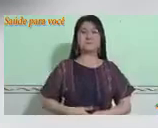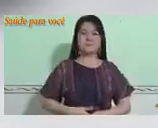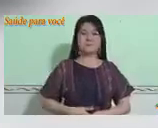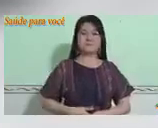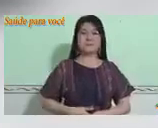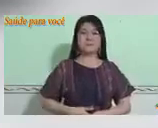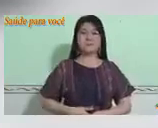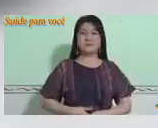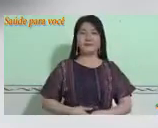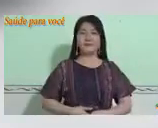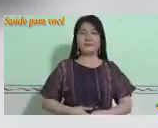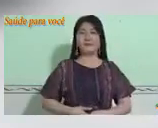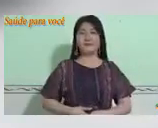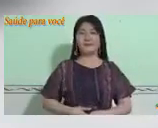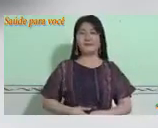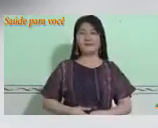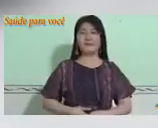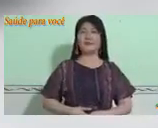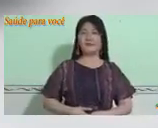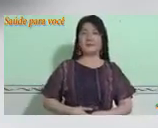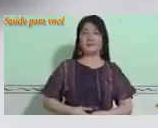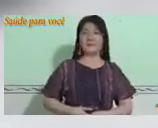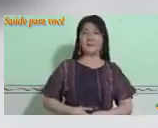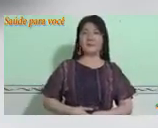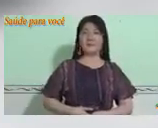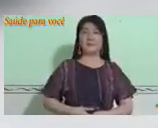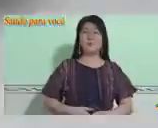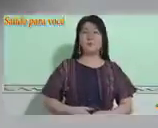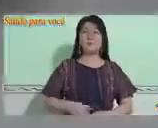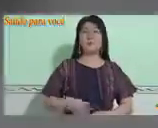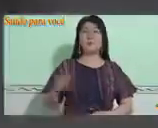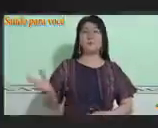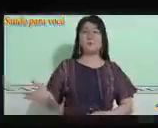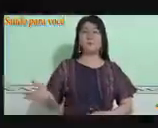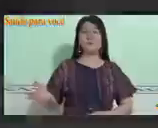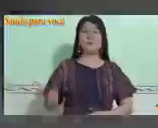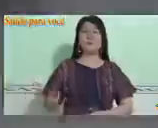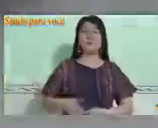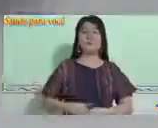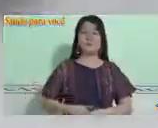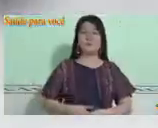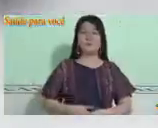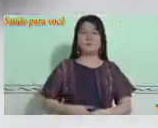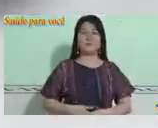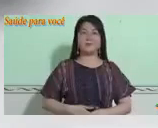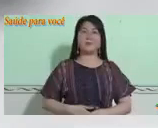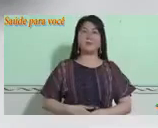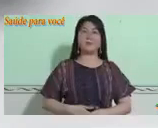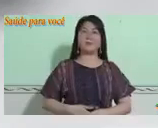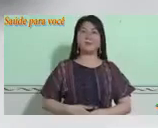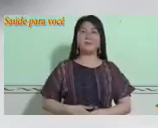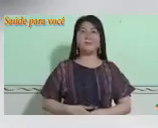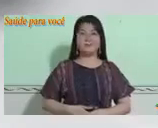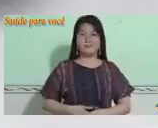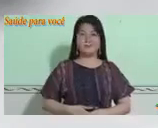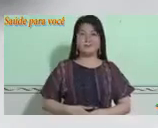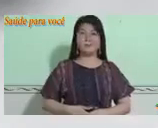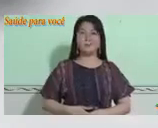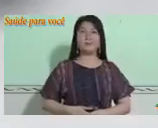é importante que o bebê seja observado ao longo do dia para que seja verificado se não há o desenvolvimento